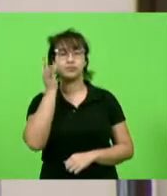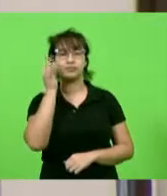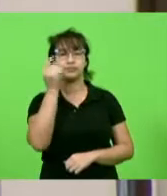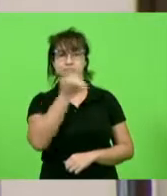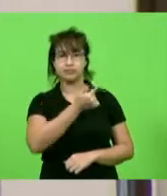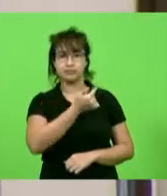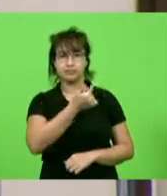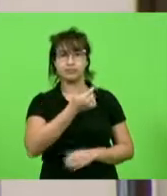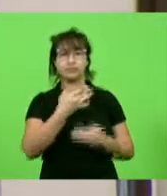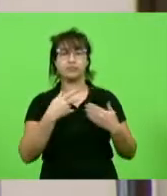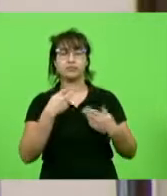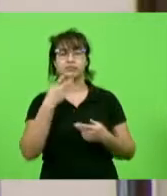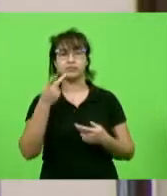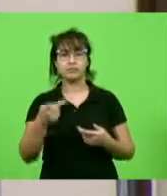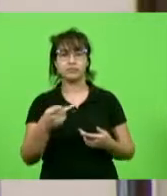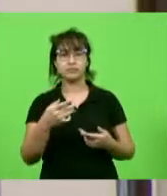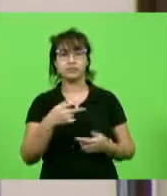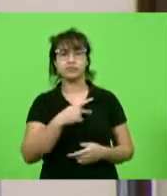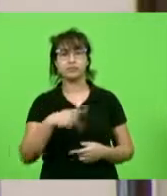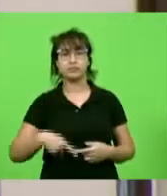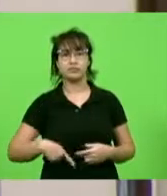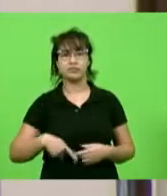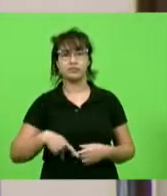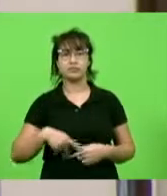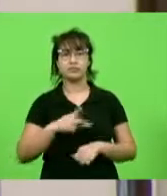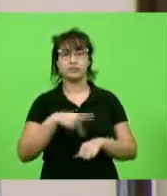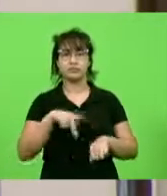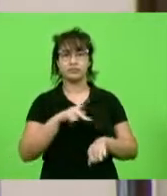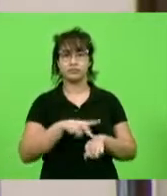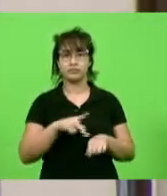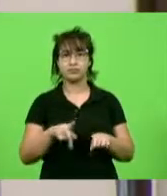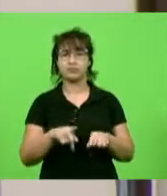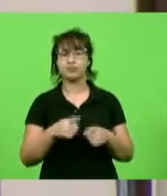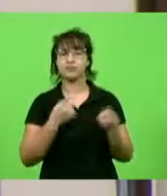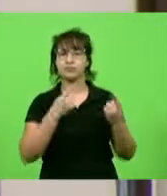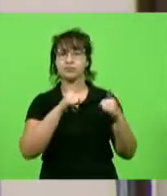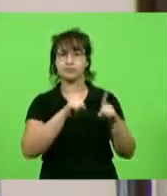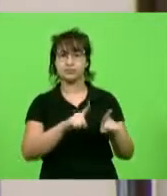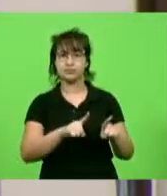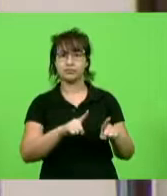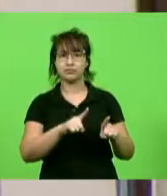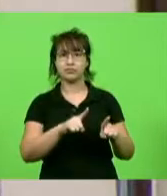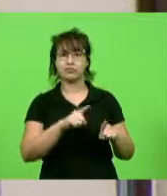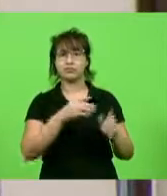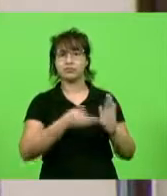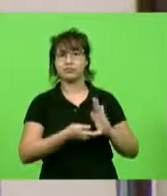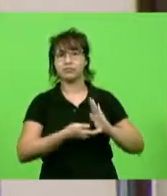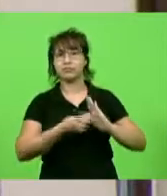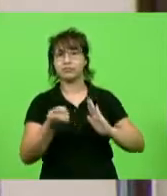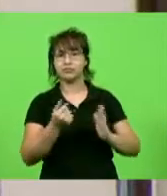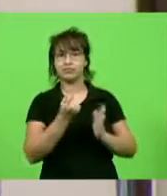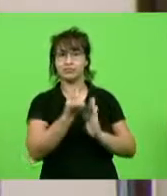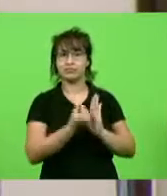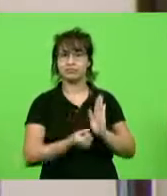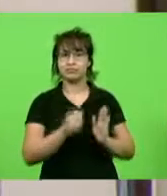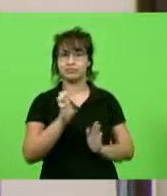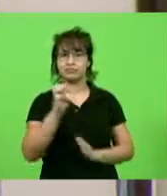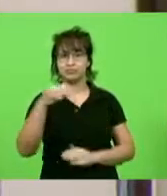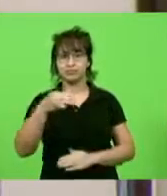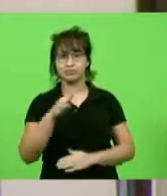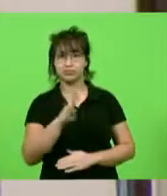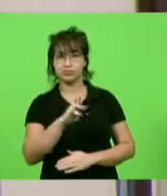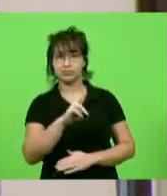da República, ministro da Economia e ao presidente da Embrapa, repúdio pelo corte de recursos orçamentários para a Embrapa em 2021, em